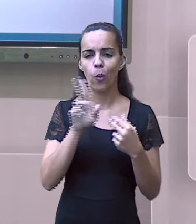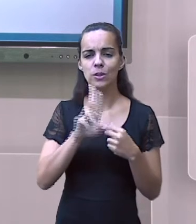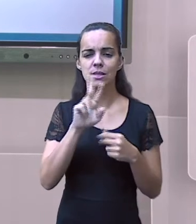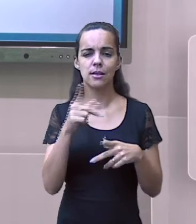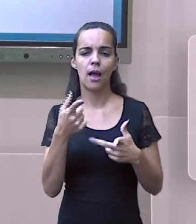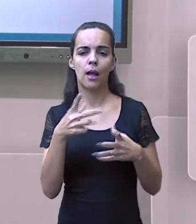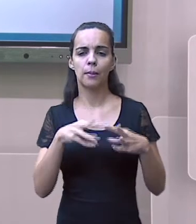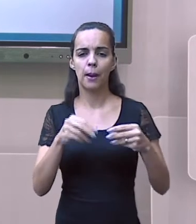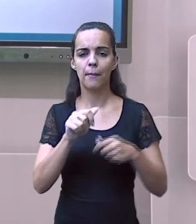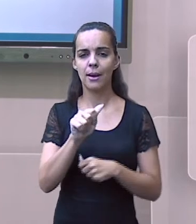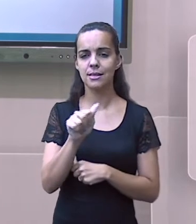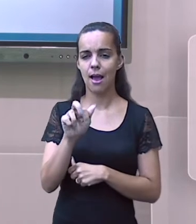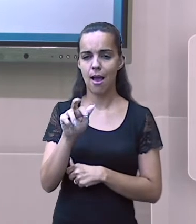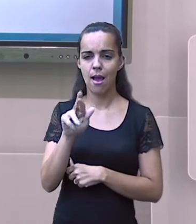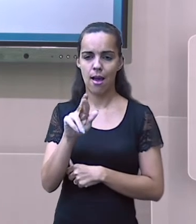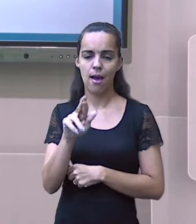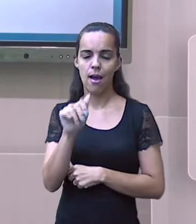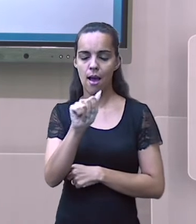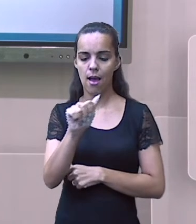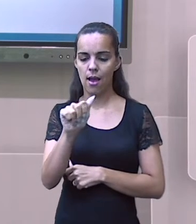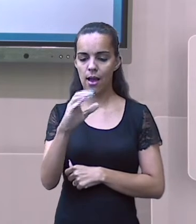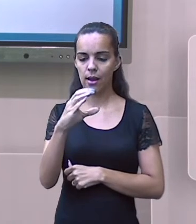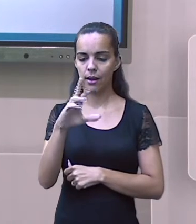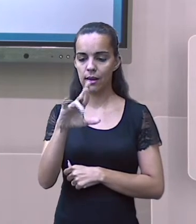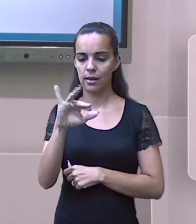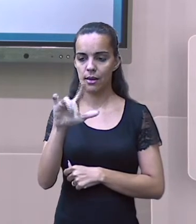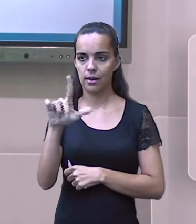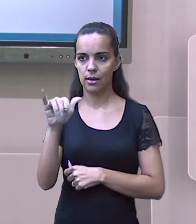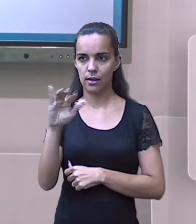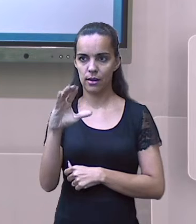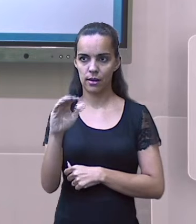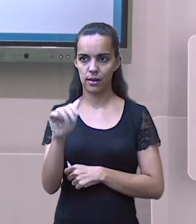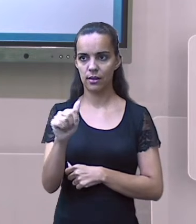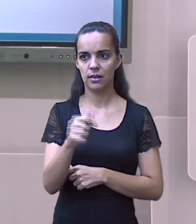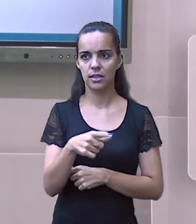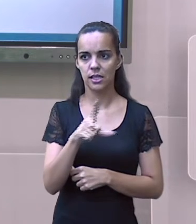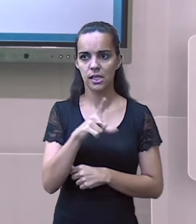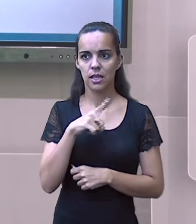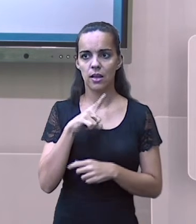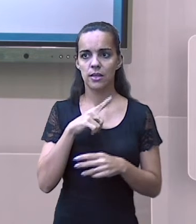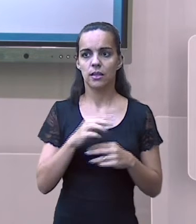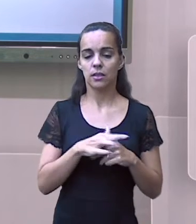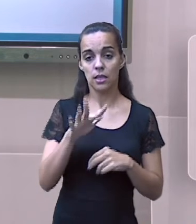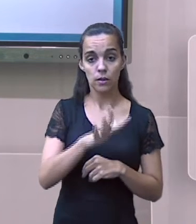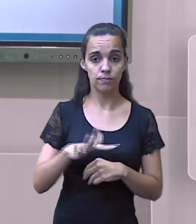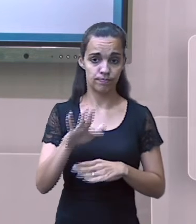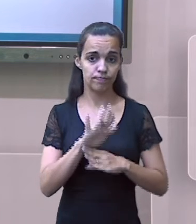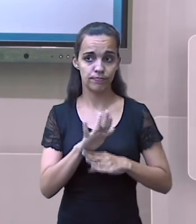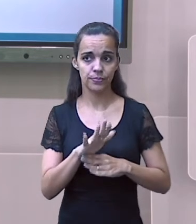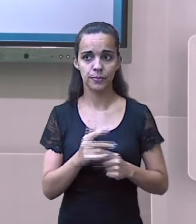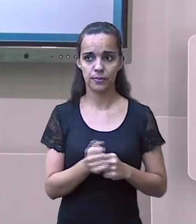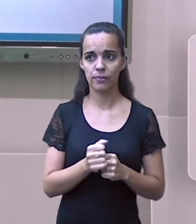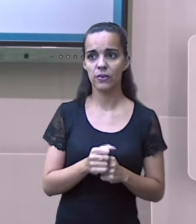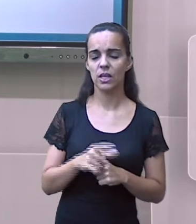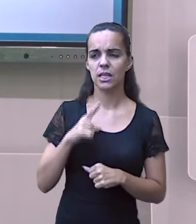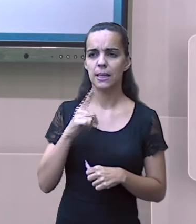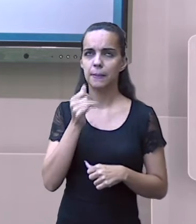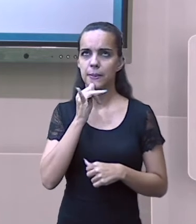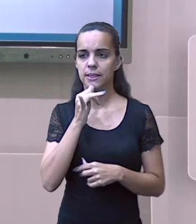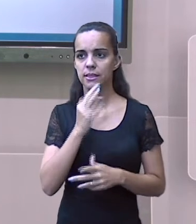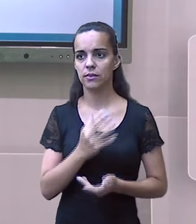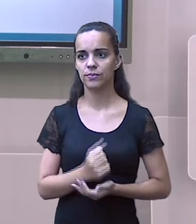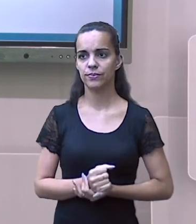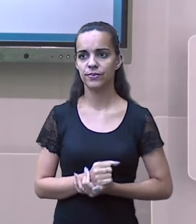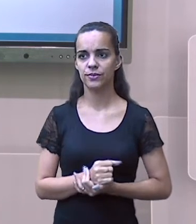tá? O que acontece? Elas permitem a contração e a dilatação entre os espaços. Então, ela deve ser,